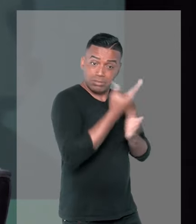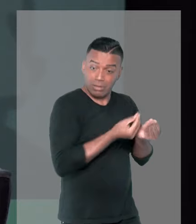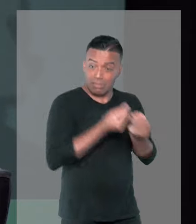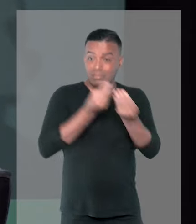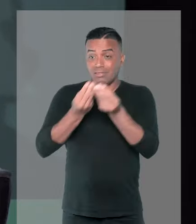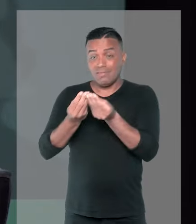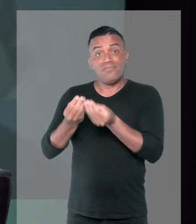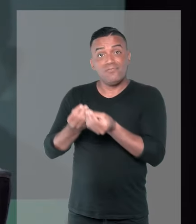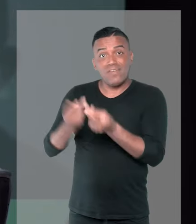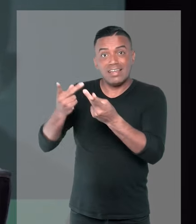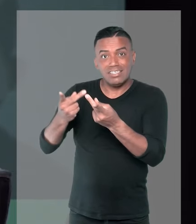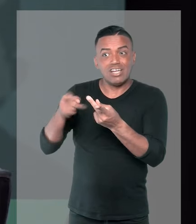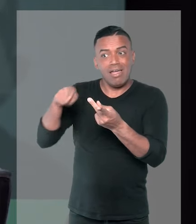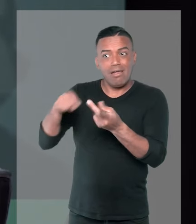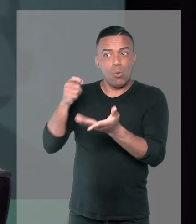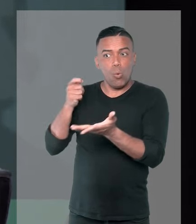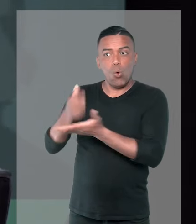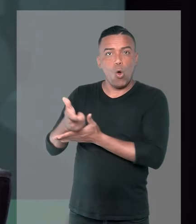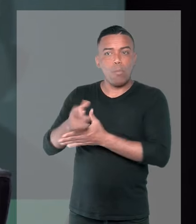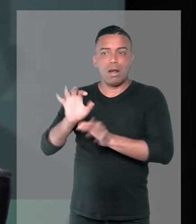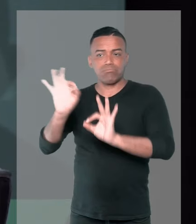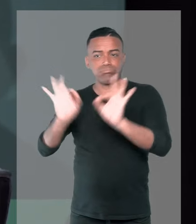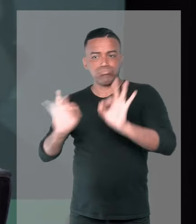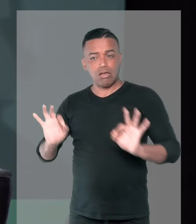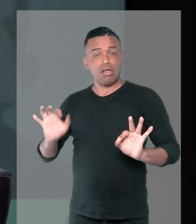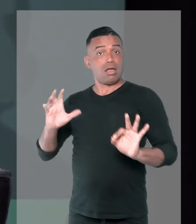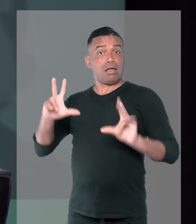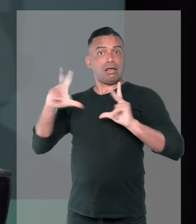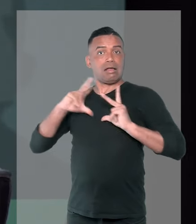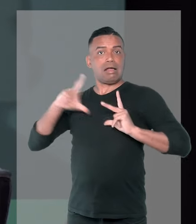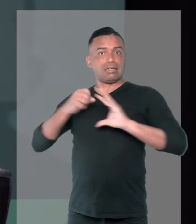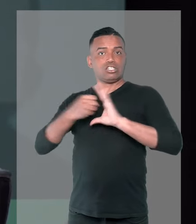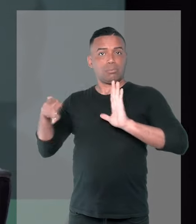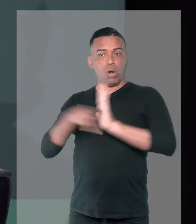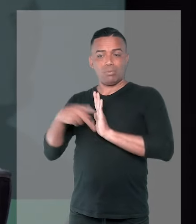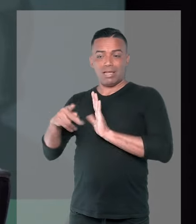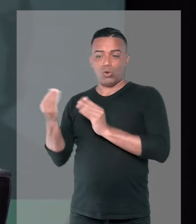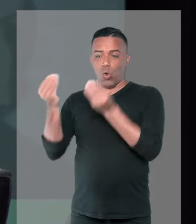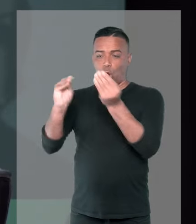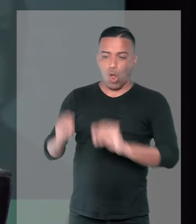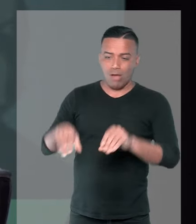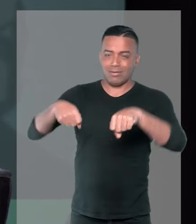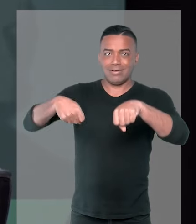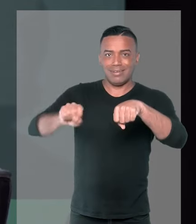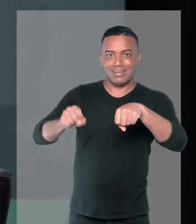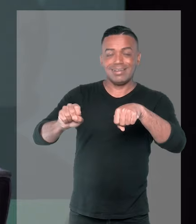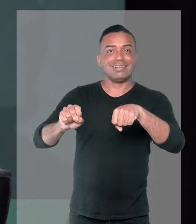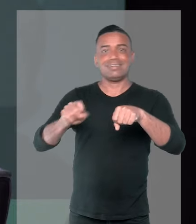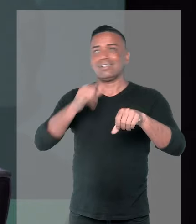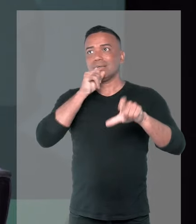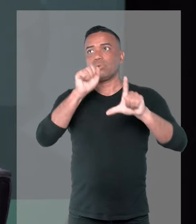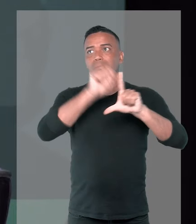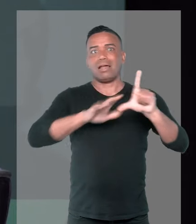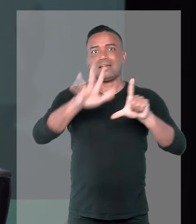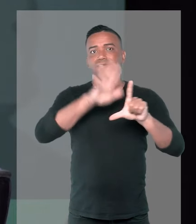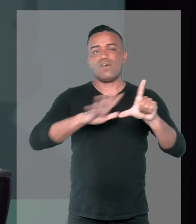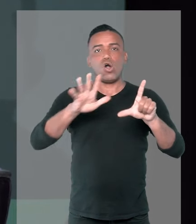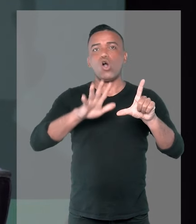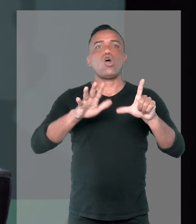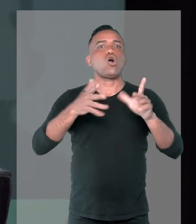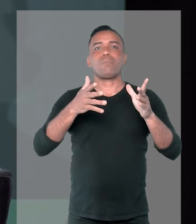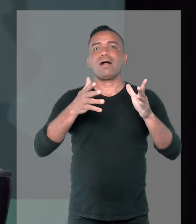um um um uma um conjunto de comunidades que cria e remove coisas da plataforma de mobilidade